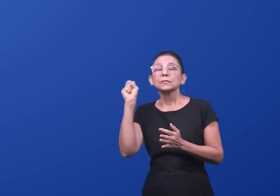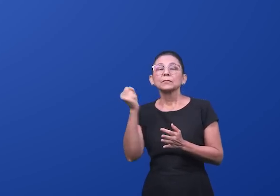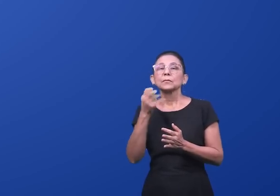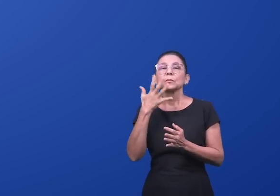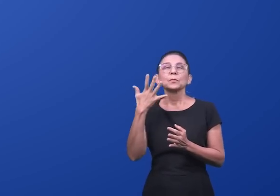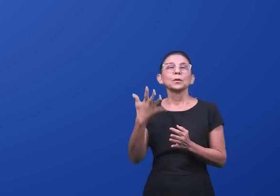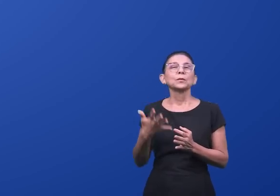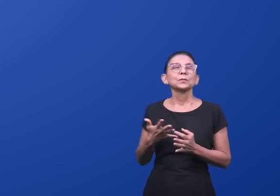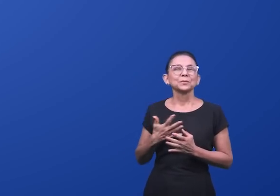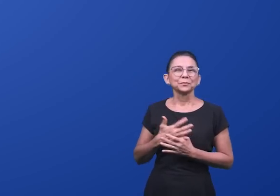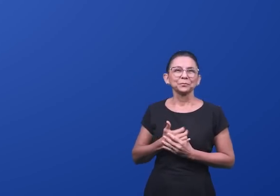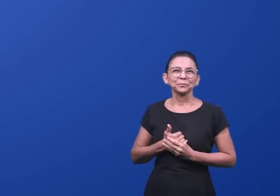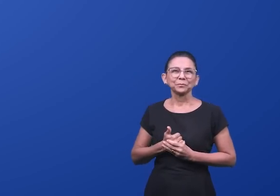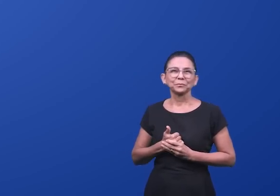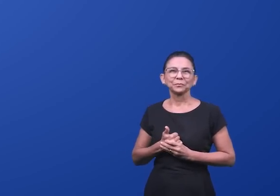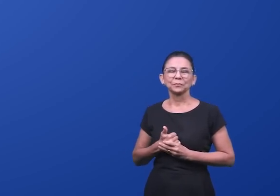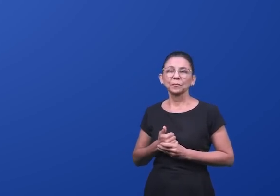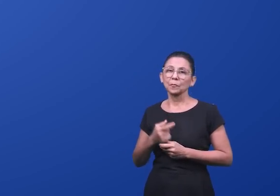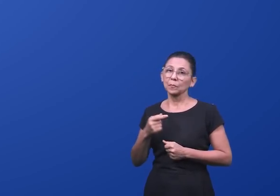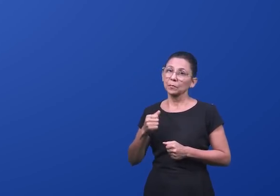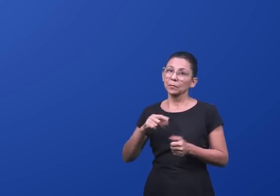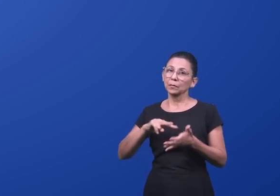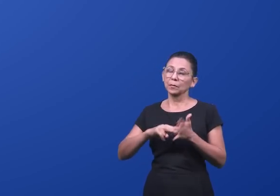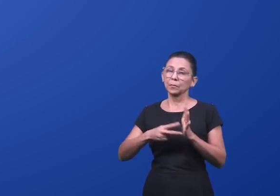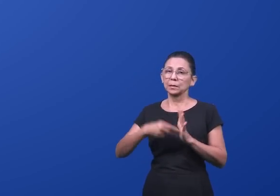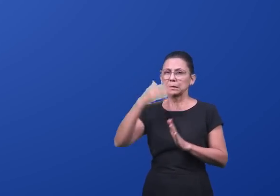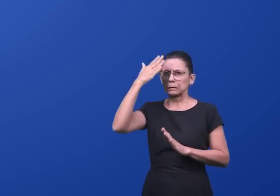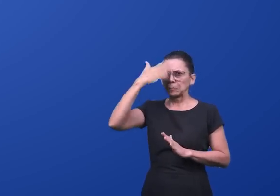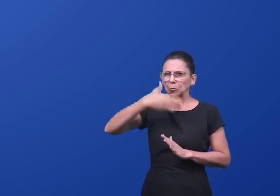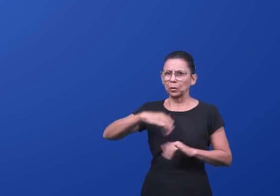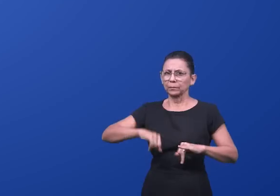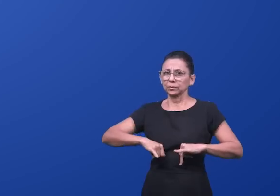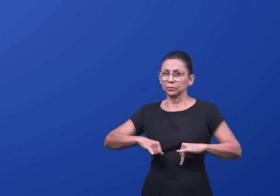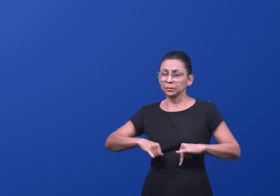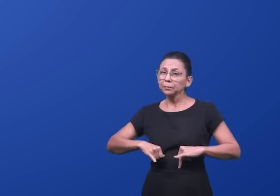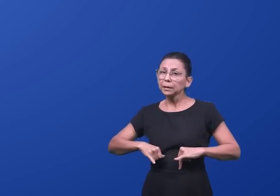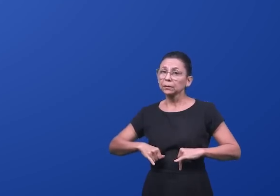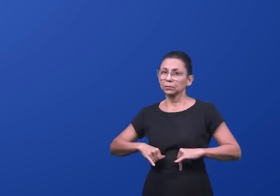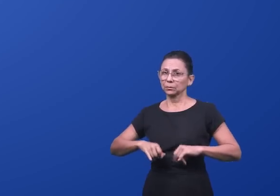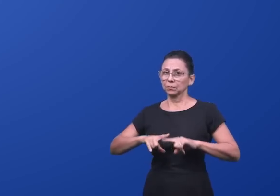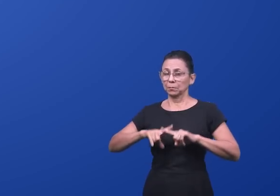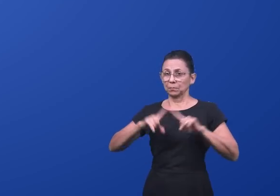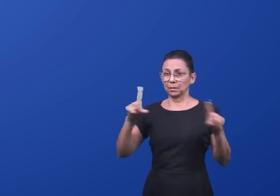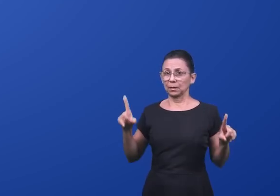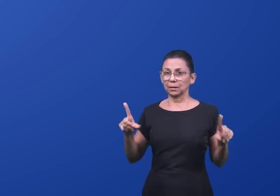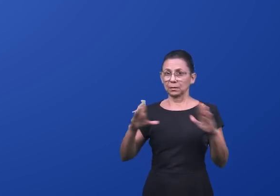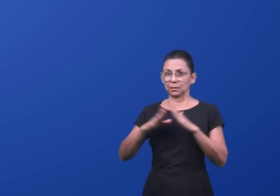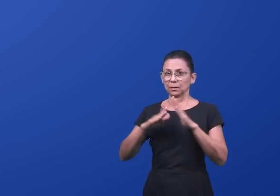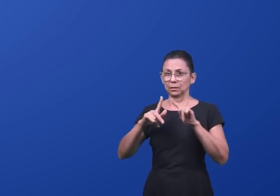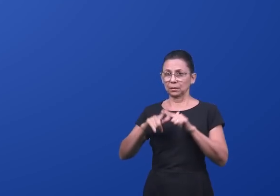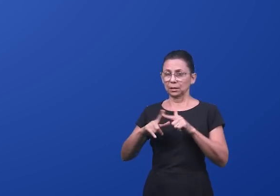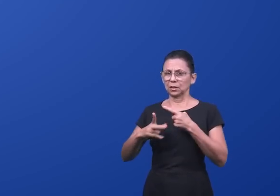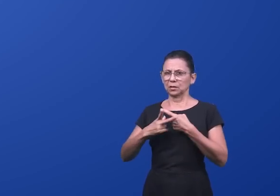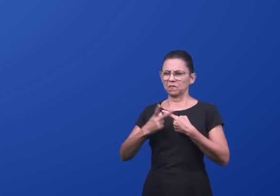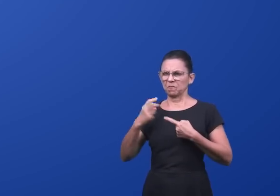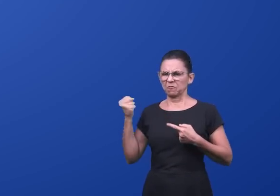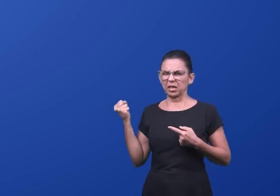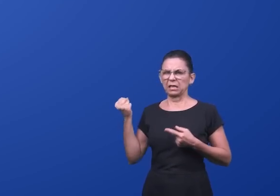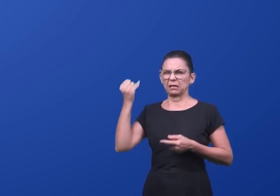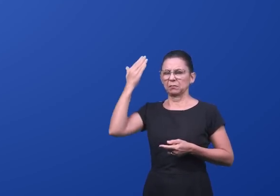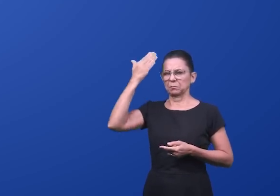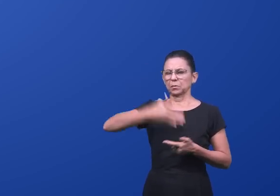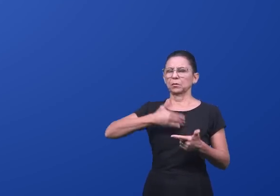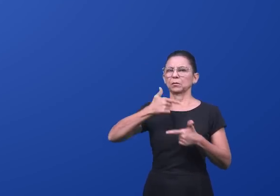que é provada, mas que ao mesmo tempo tem um cheiro do incenso, que fala das orações, ou seja,